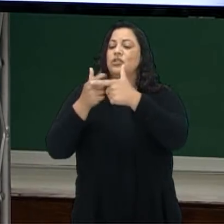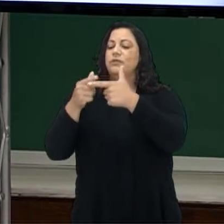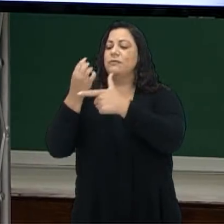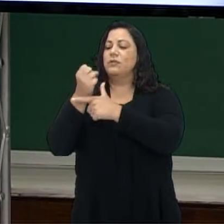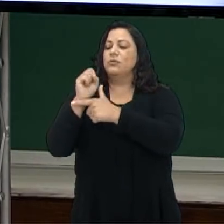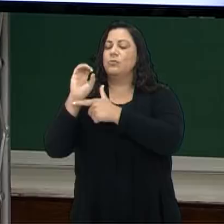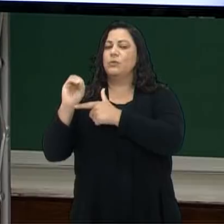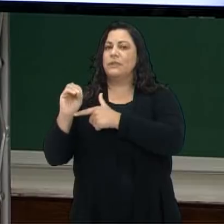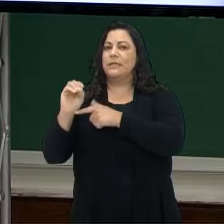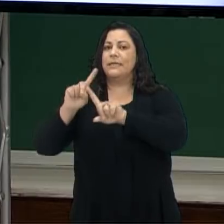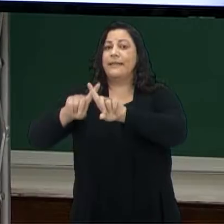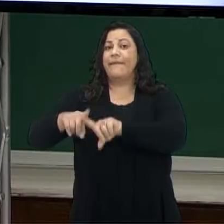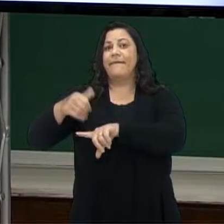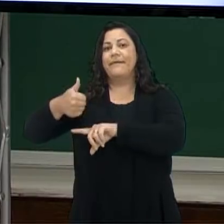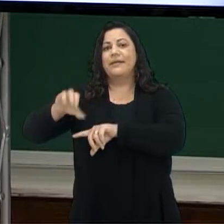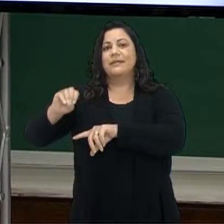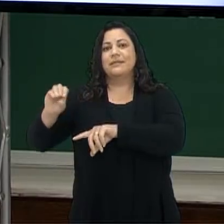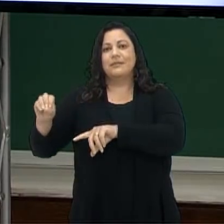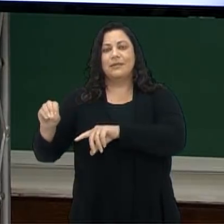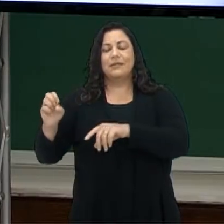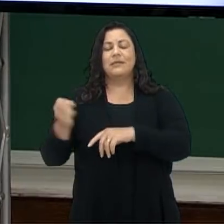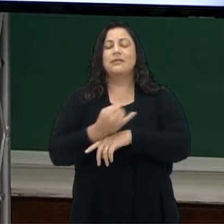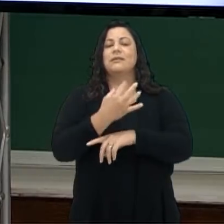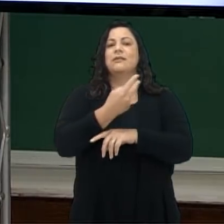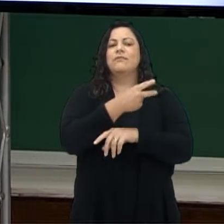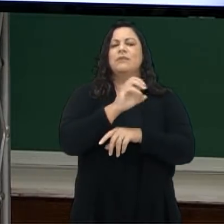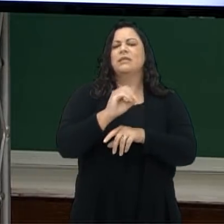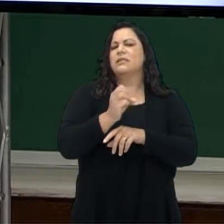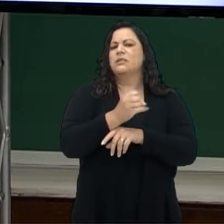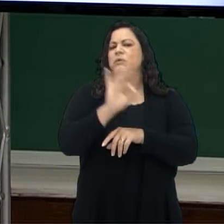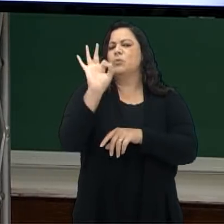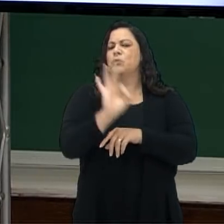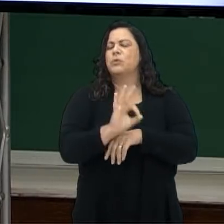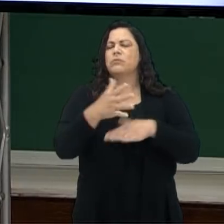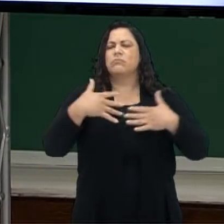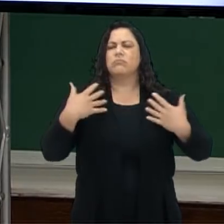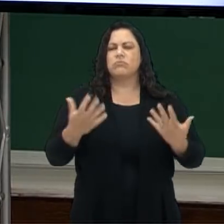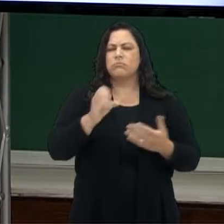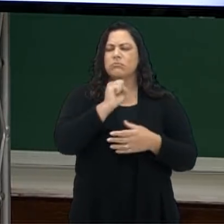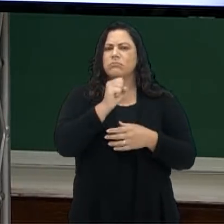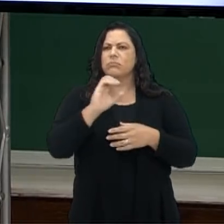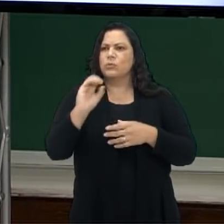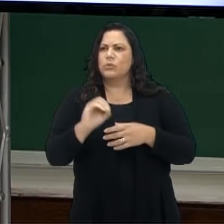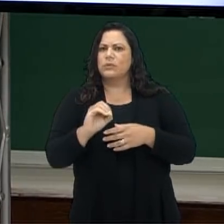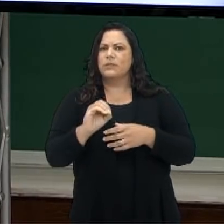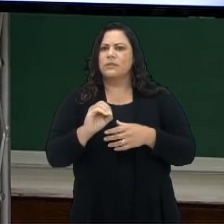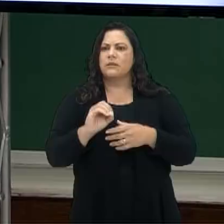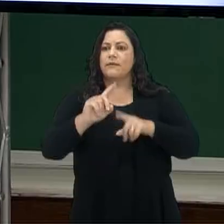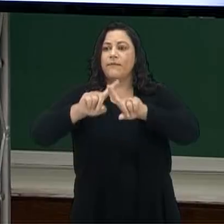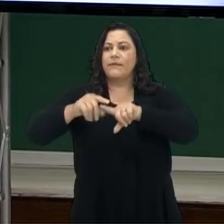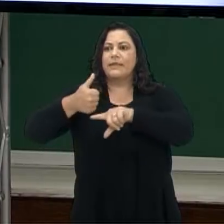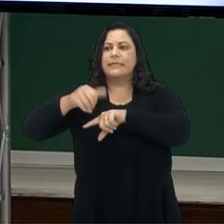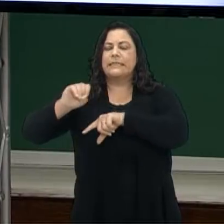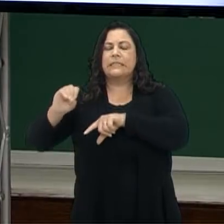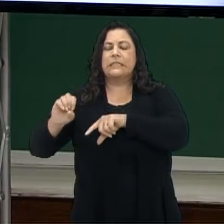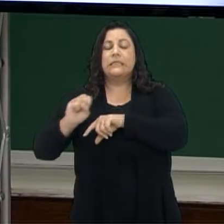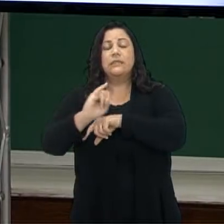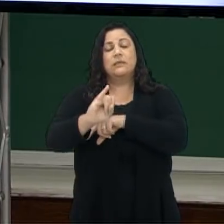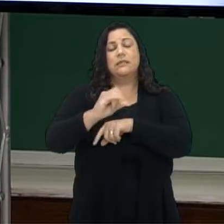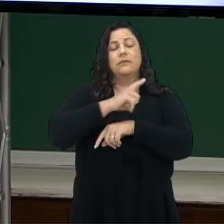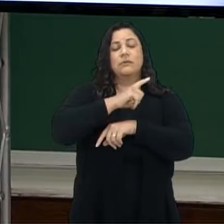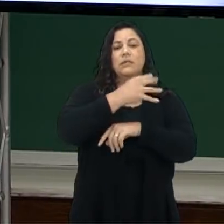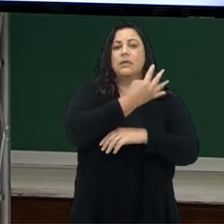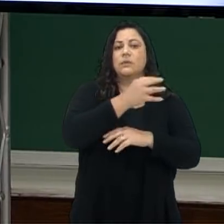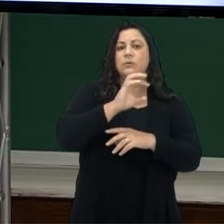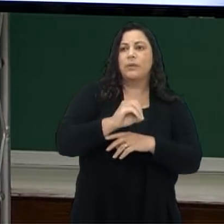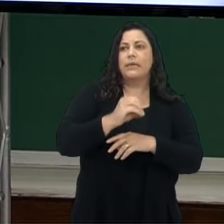100, ok? 20 é quanto por cento de 80? 20 divididos por 80. Se eu quisesse 40, 40 divididos por 80.